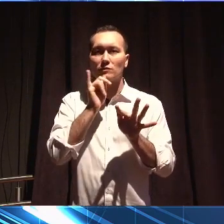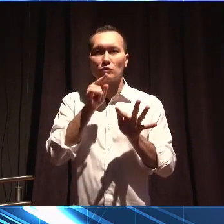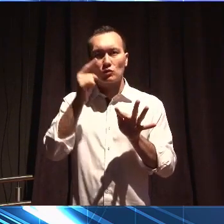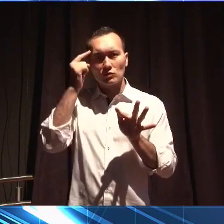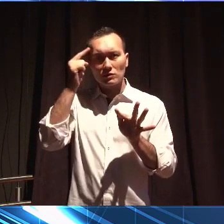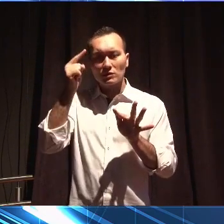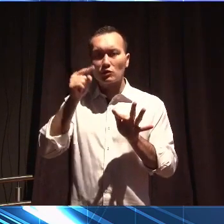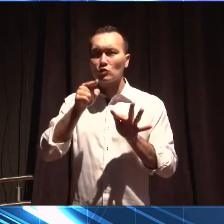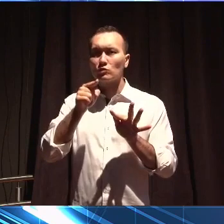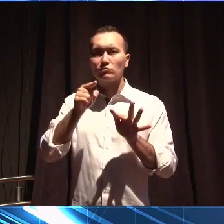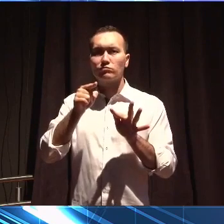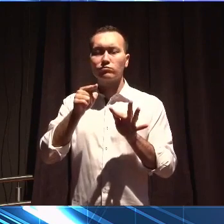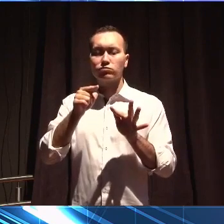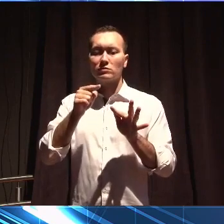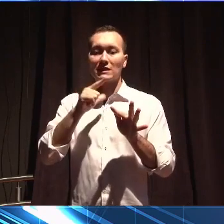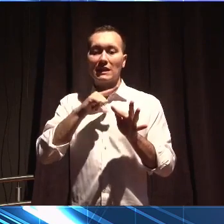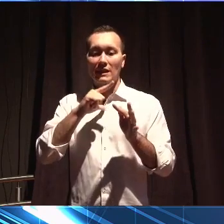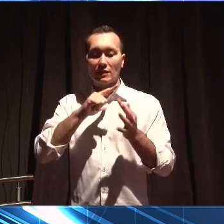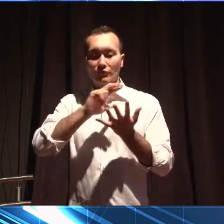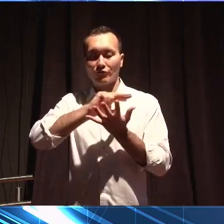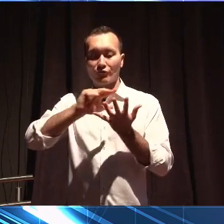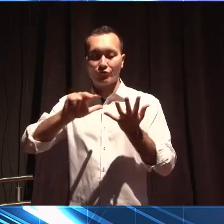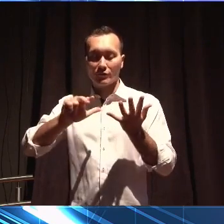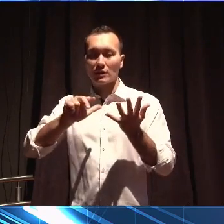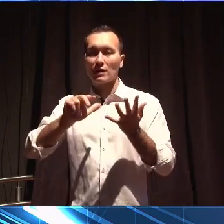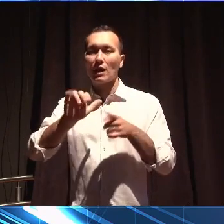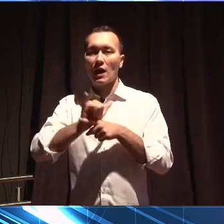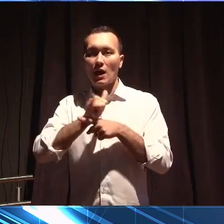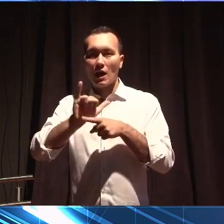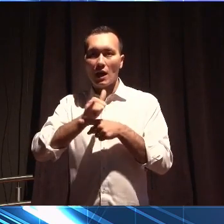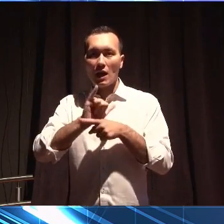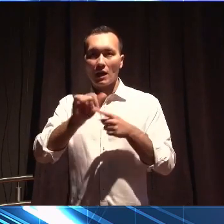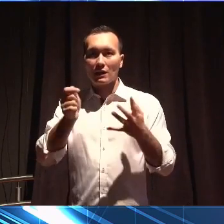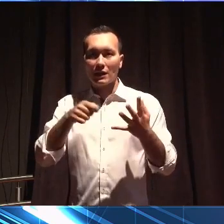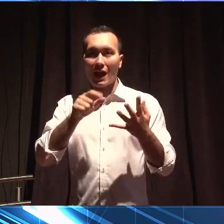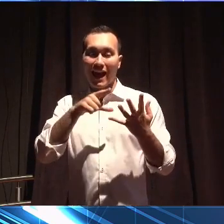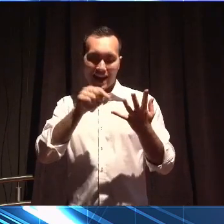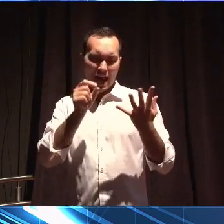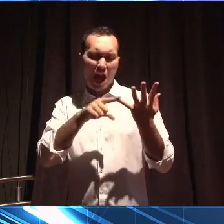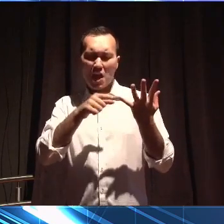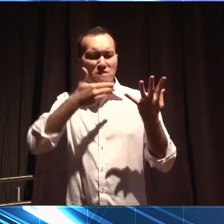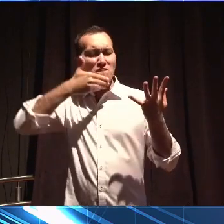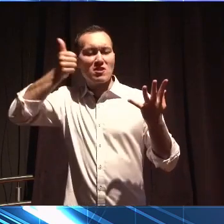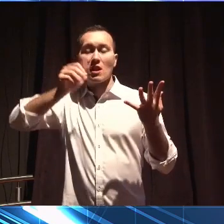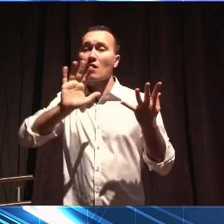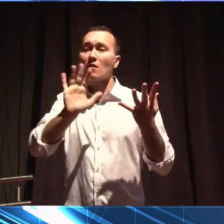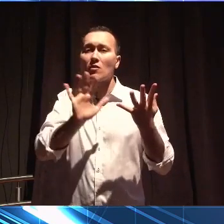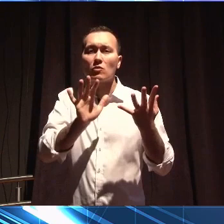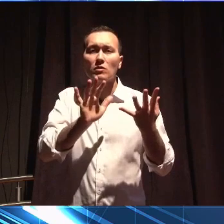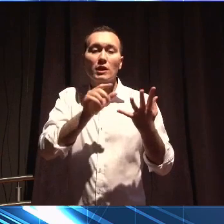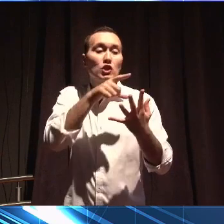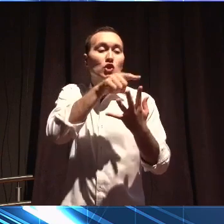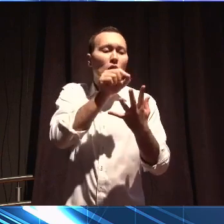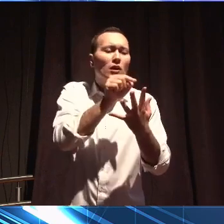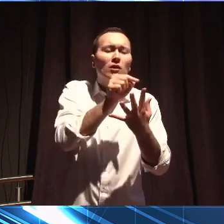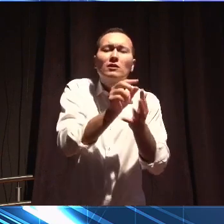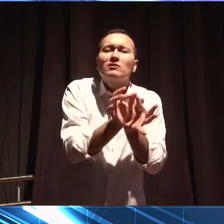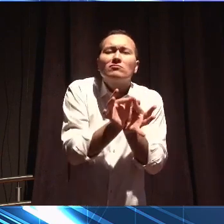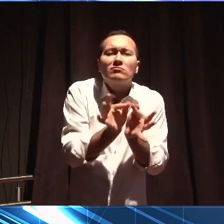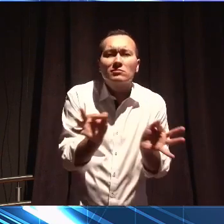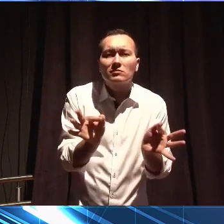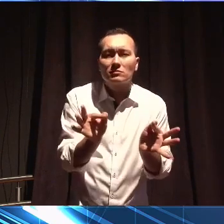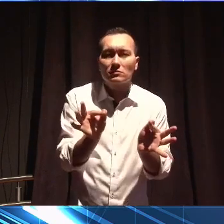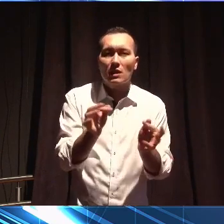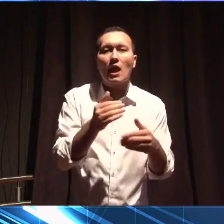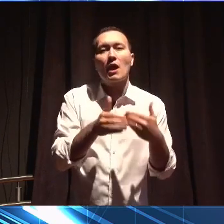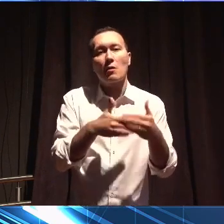né? Às vezes você consegue fazer uma solução um pouco mais simples, e até foi uma das coisas que foi comentada aqui hoje no palco do Stadium, de você levar